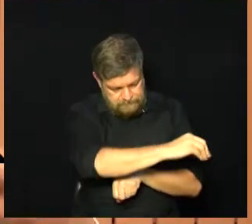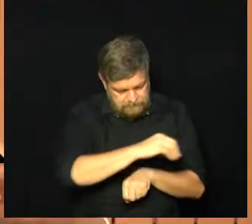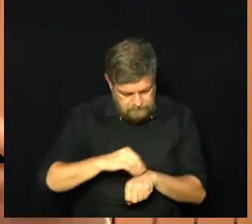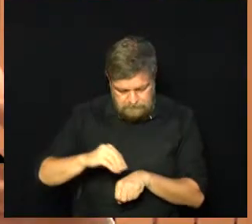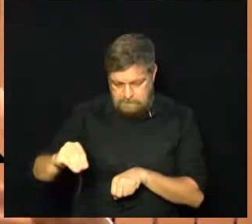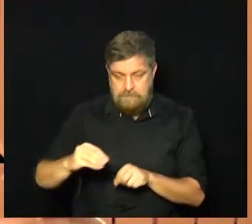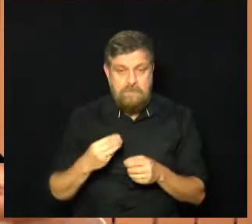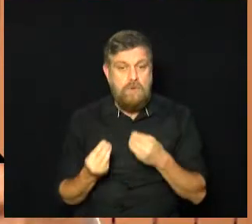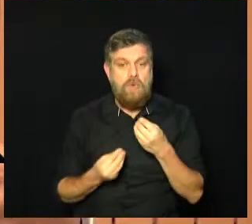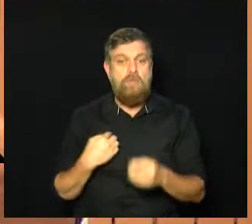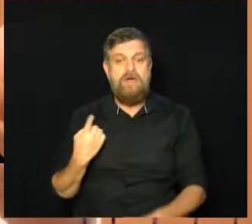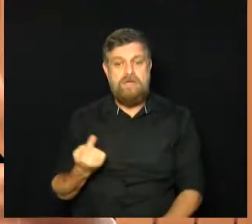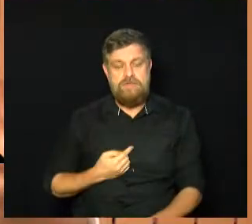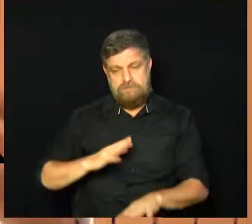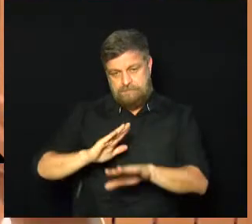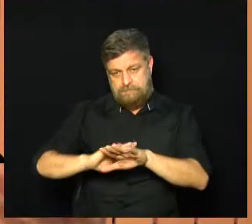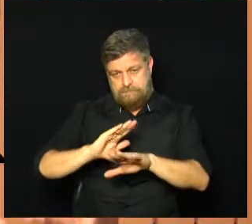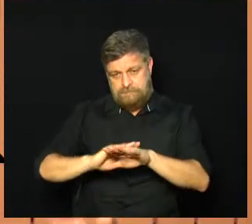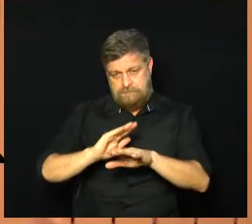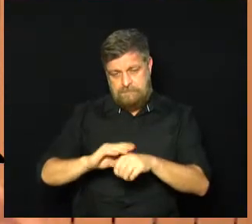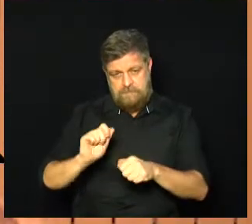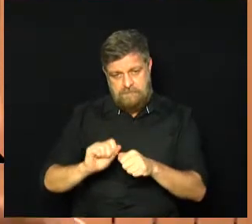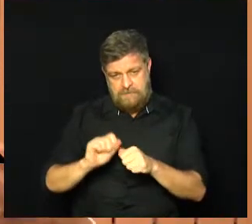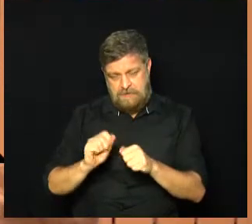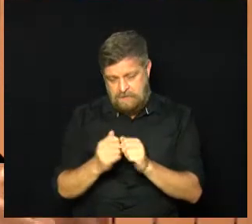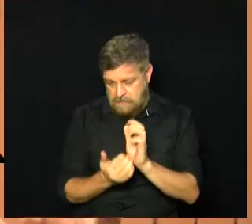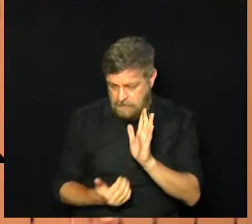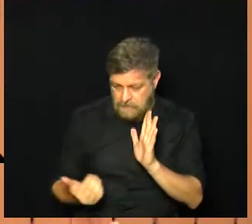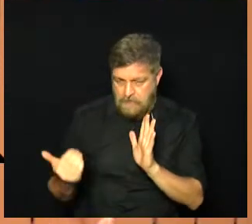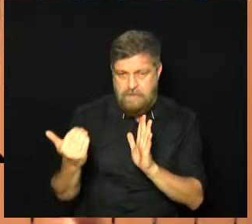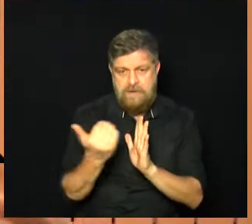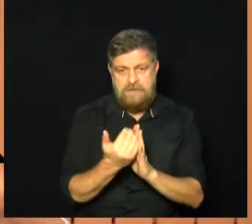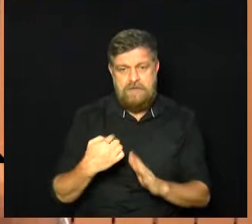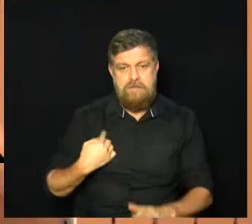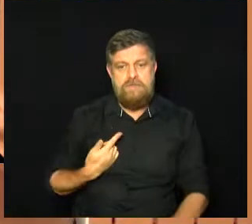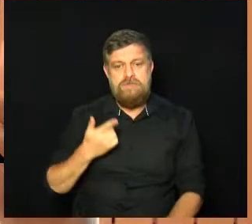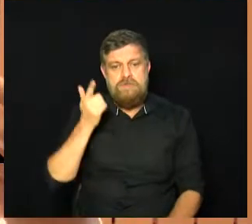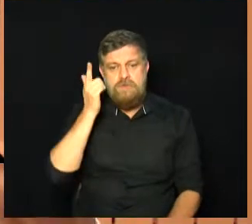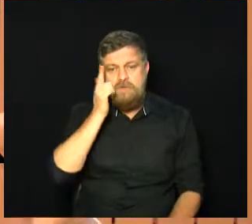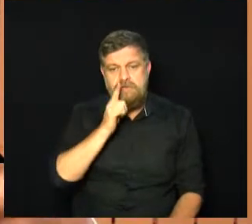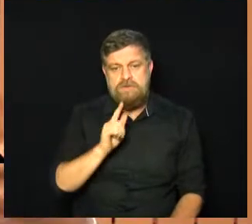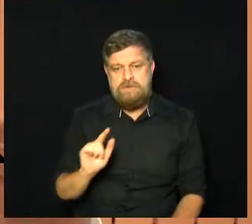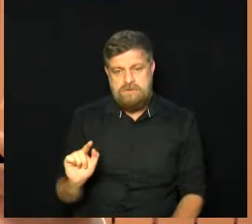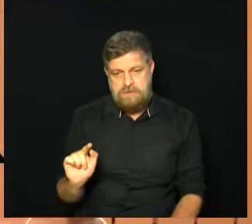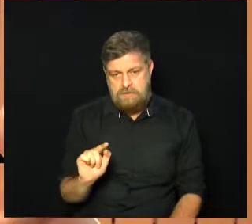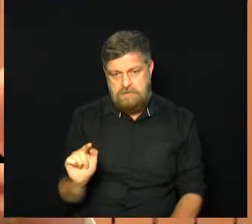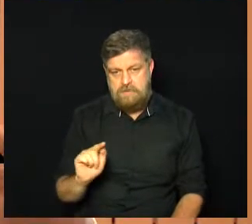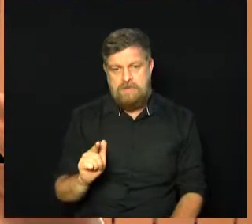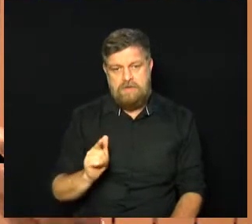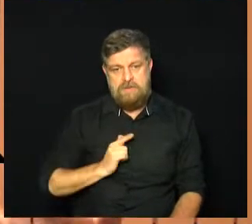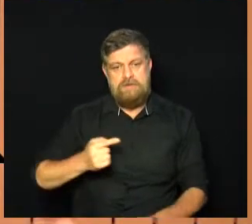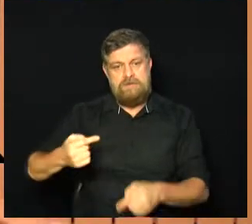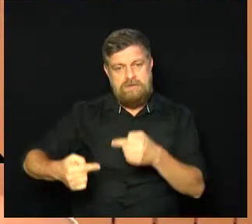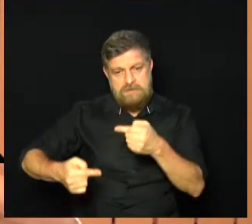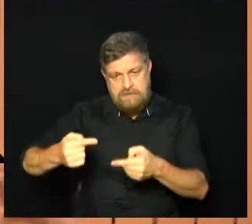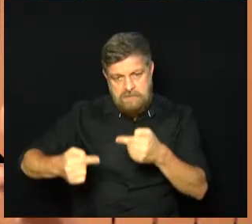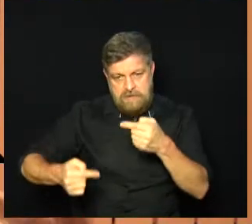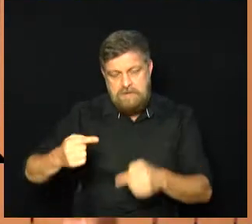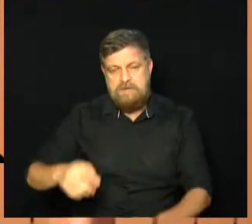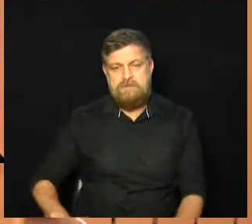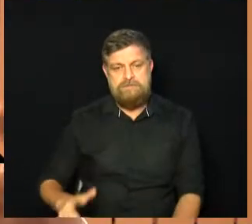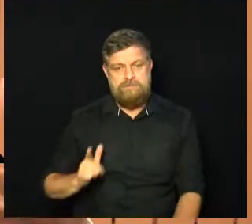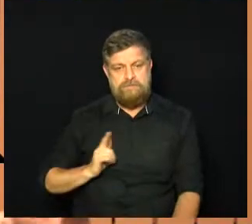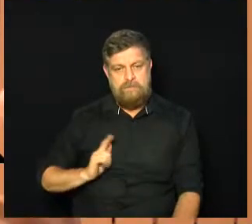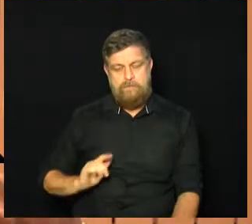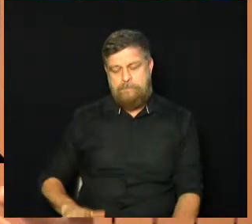pode fazer essa interação, ampliar cada vez mais para que a gente consiga trazer, debater, construir e, mais